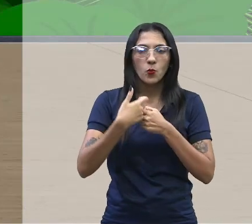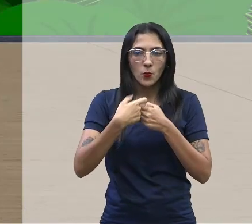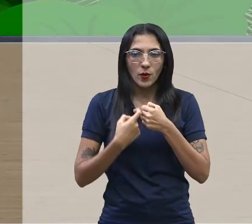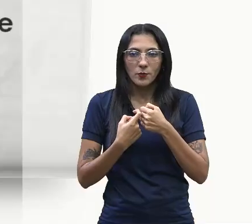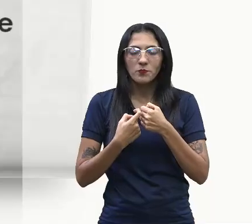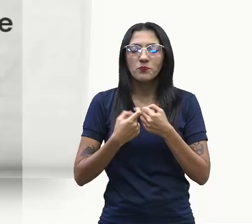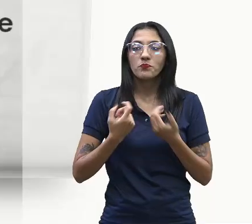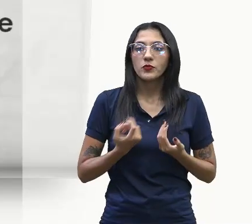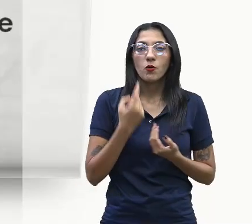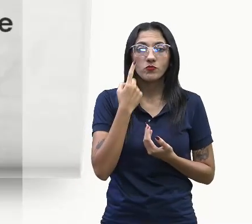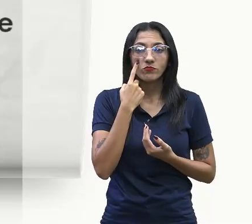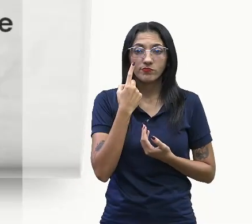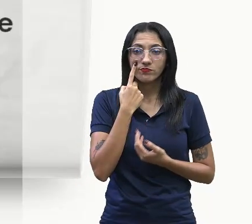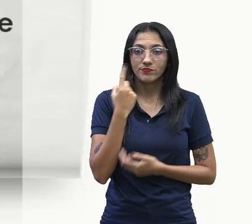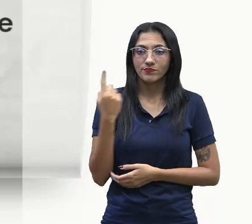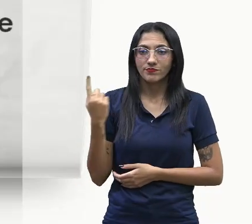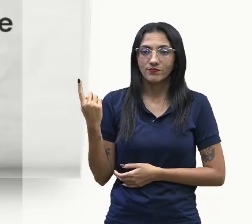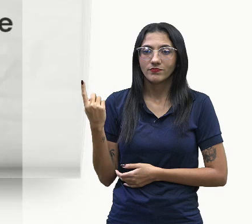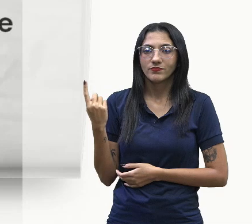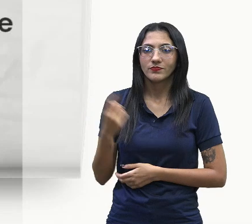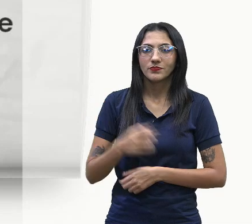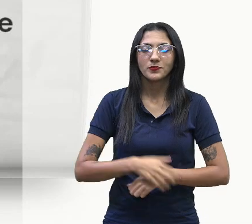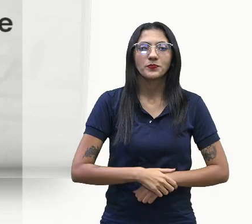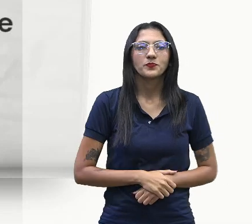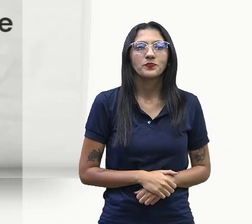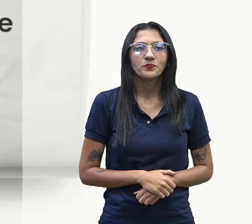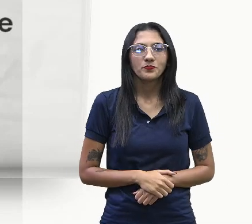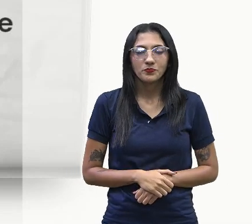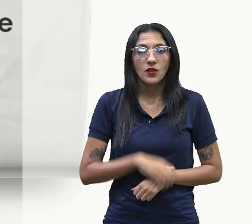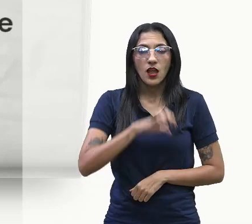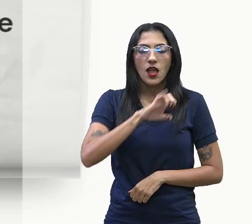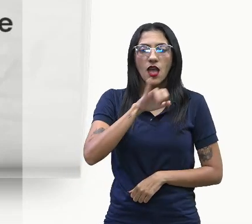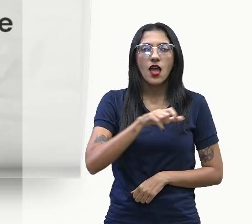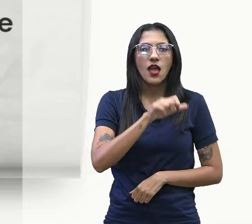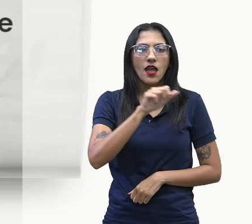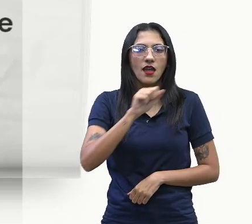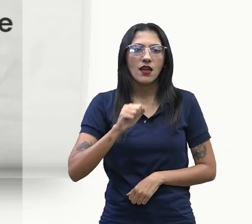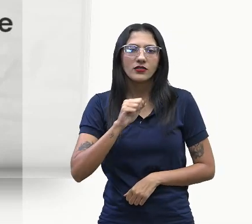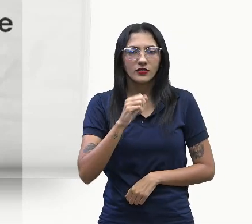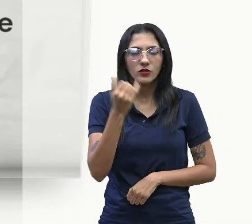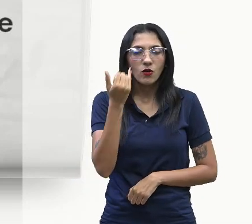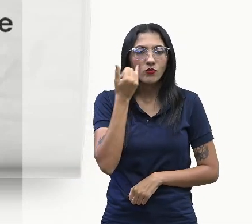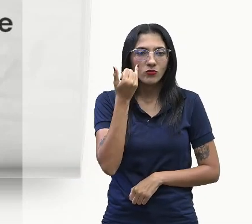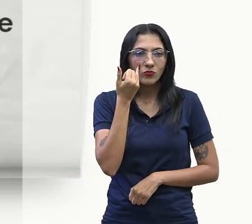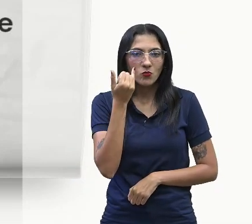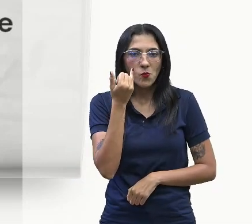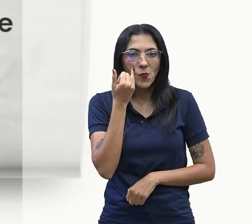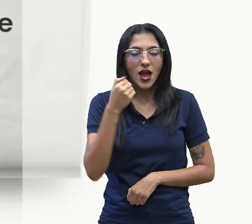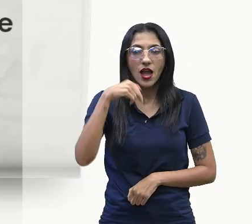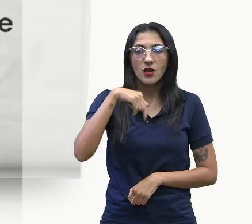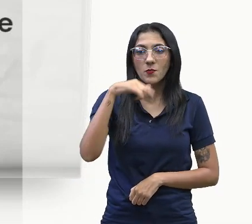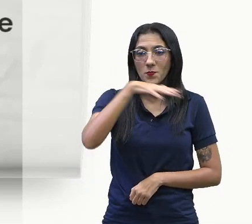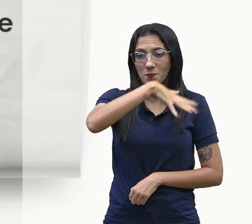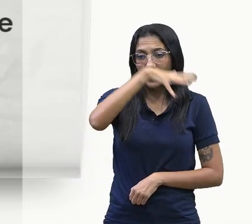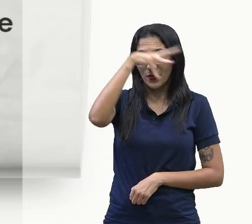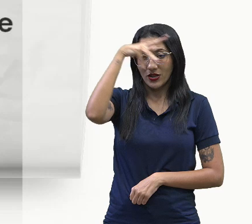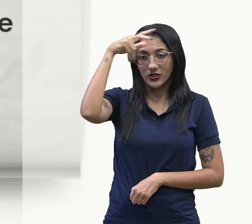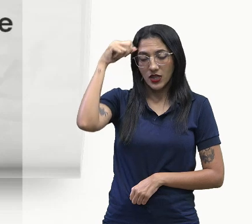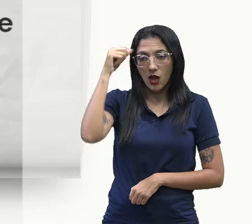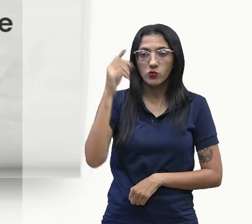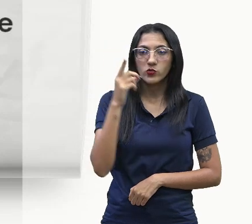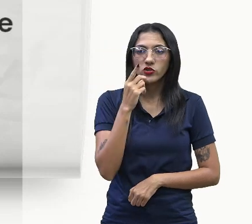conhecer aí, acompanhe na tela, EJA New Notícias, Manaus, 27 de